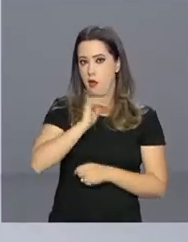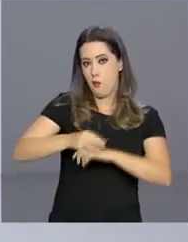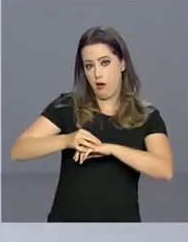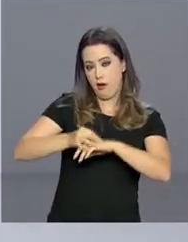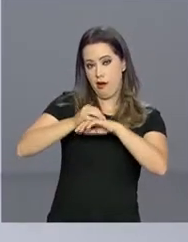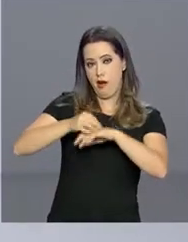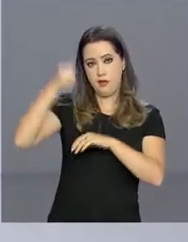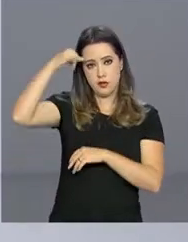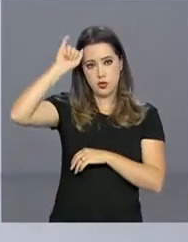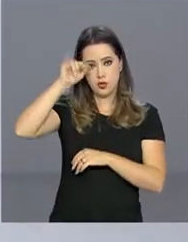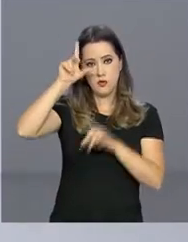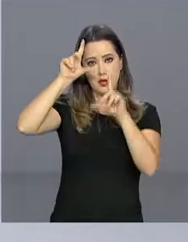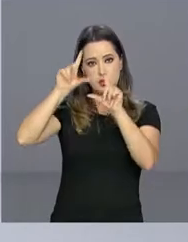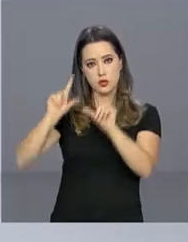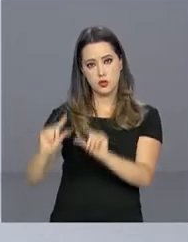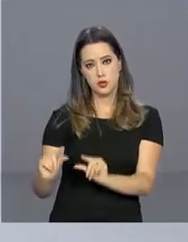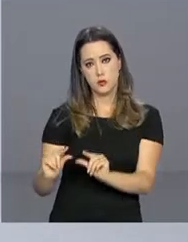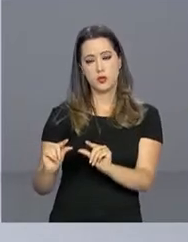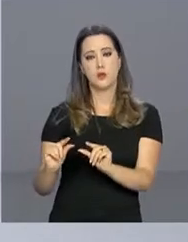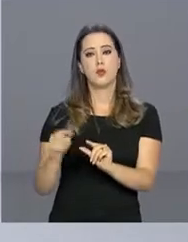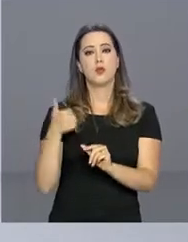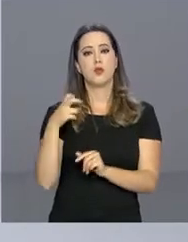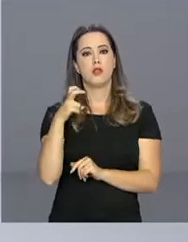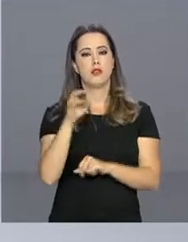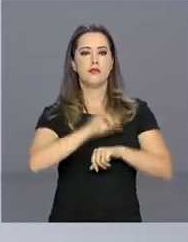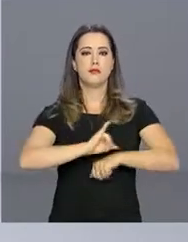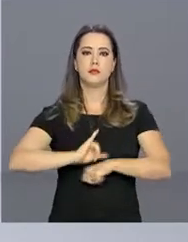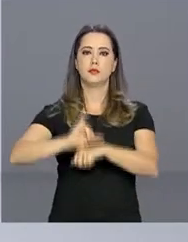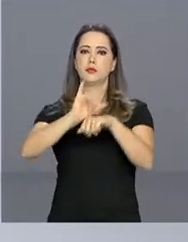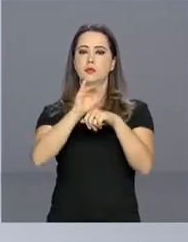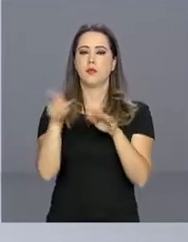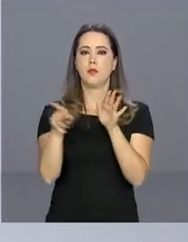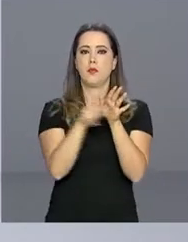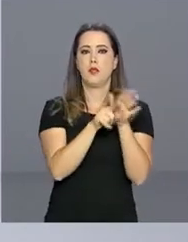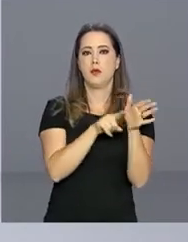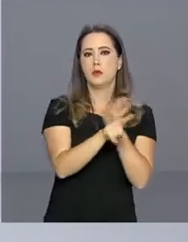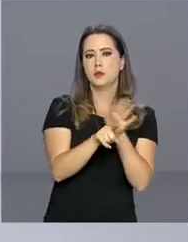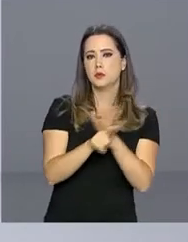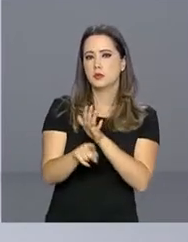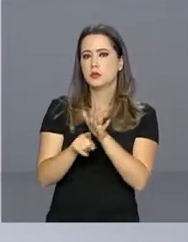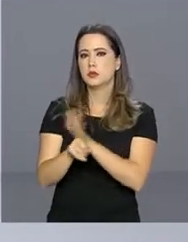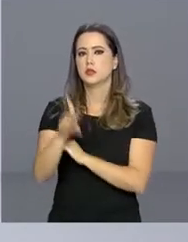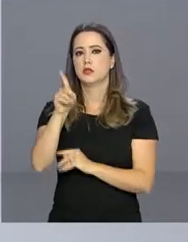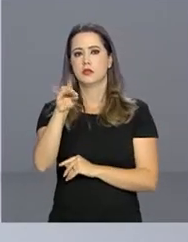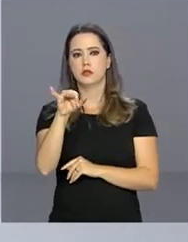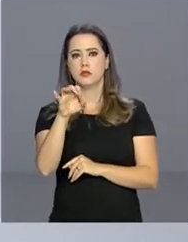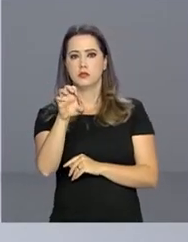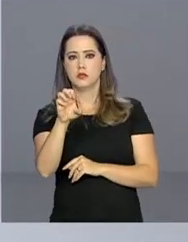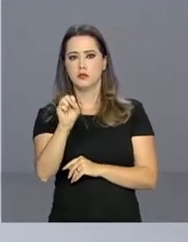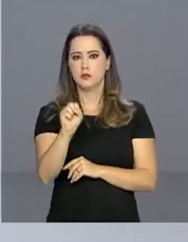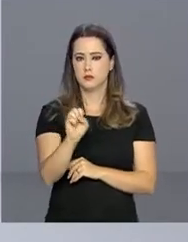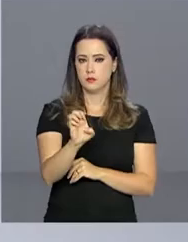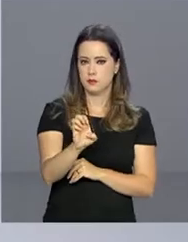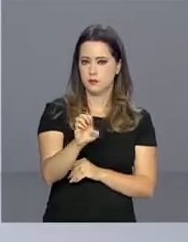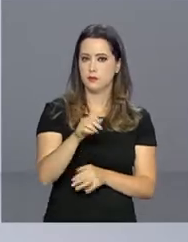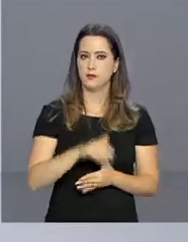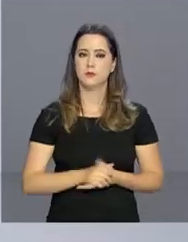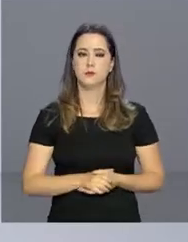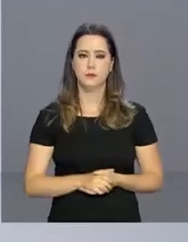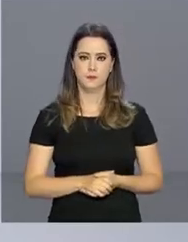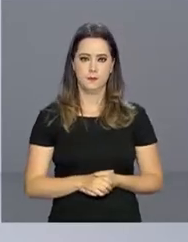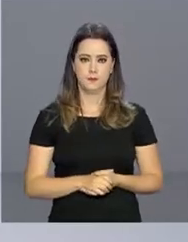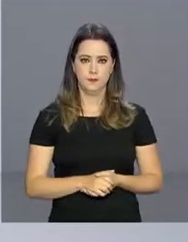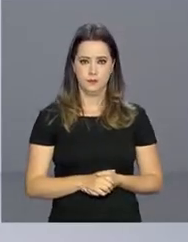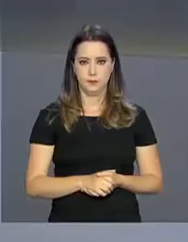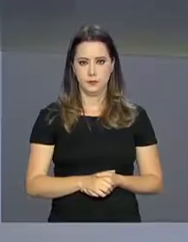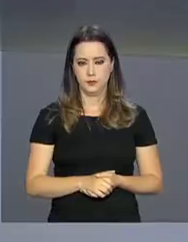apresentou redução de preço em 15 capitais. Os dados são do Departamento Intersindical de Estatísticas e Estudos Socioeconômicos, o